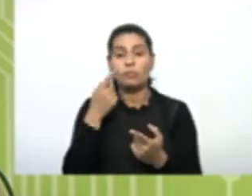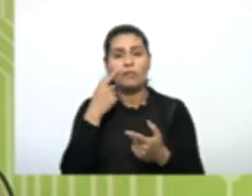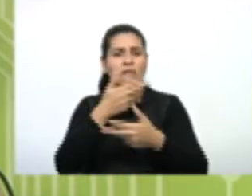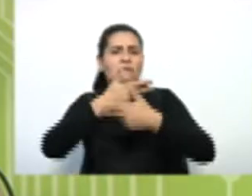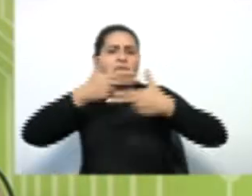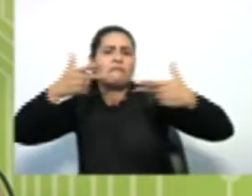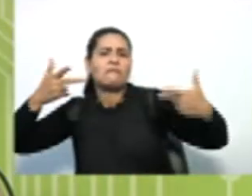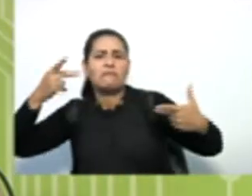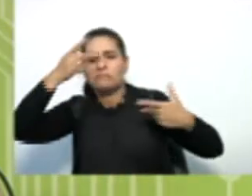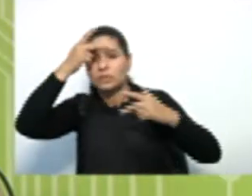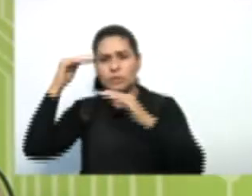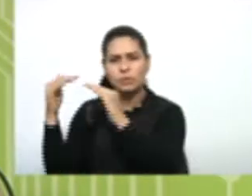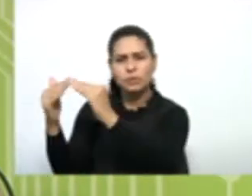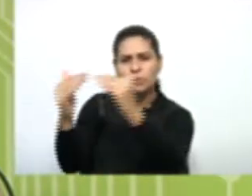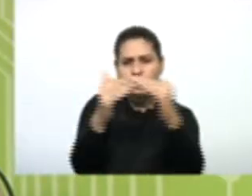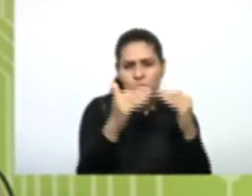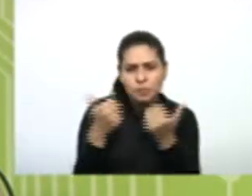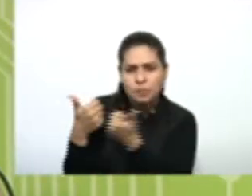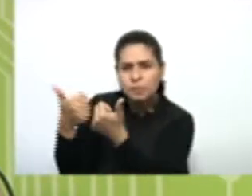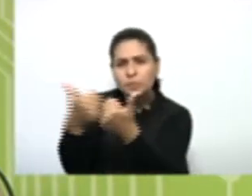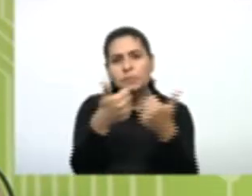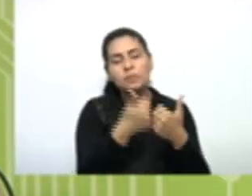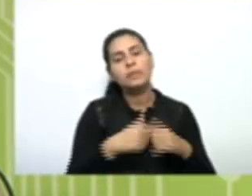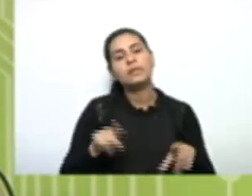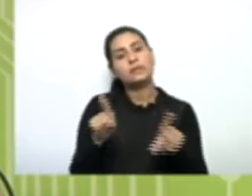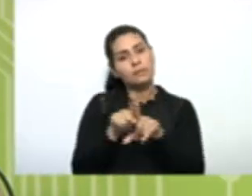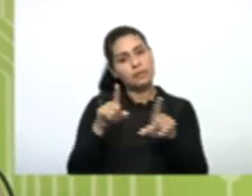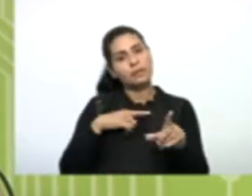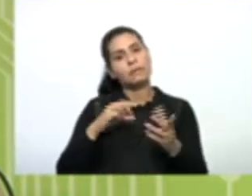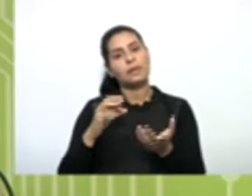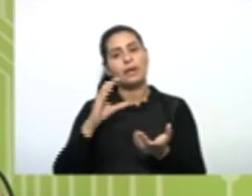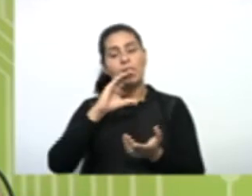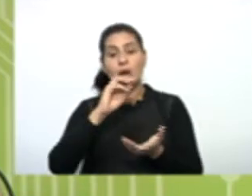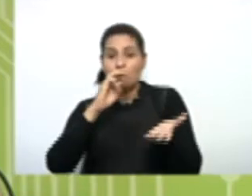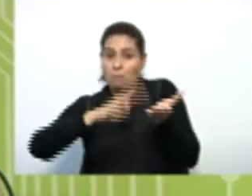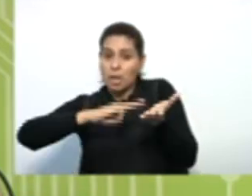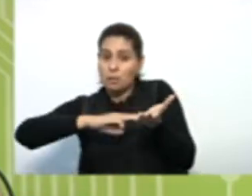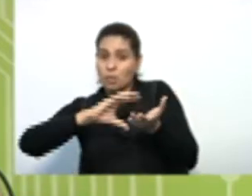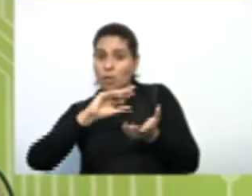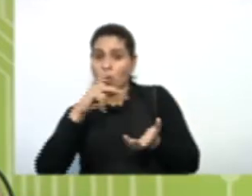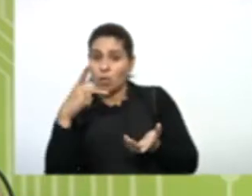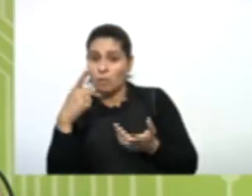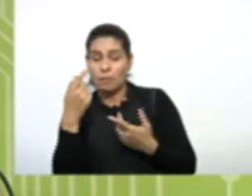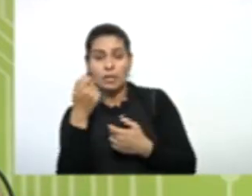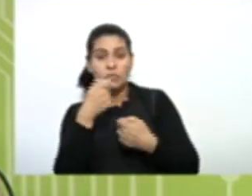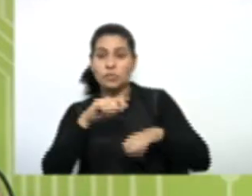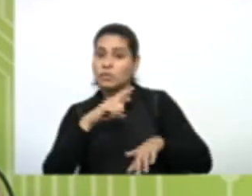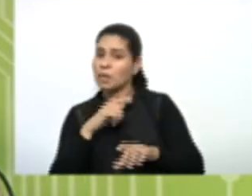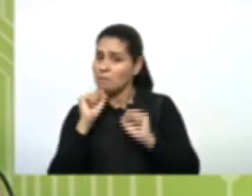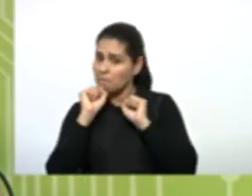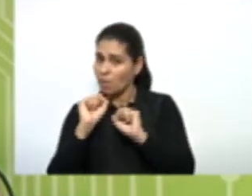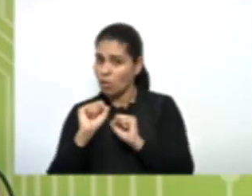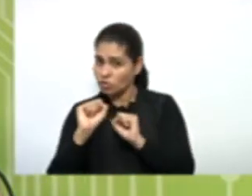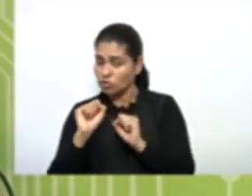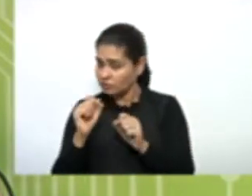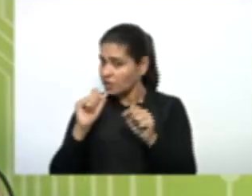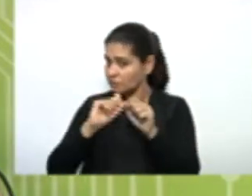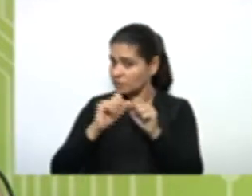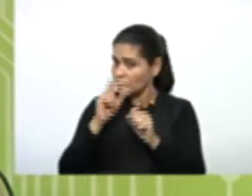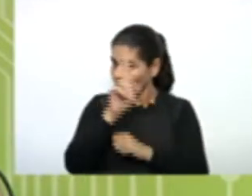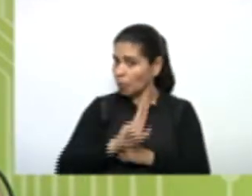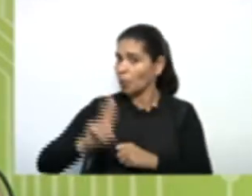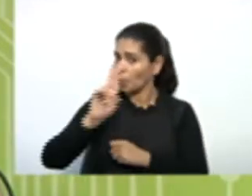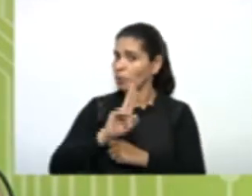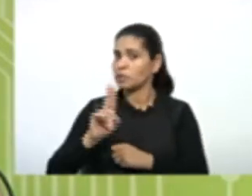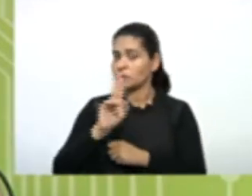várias pessoas vizinhas, temos vários cooperados que utilizam essa torrefação, mas uma pessoa que não é cooperada, ela pode também fazer o uso